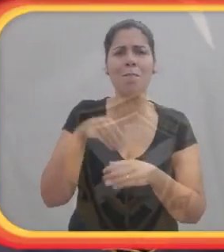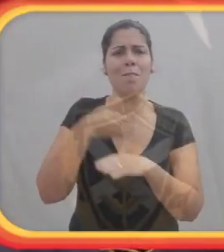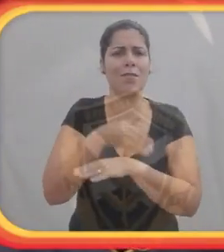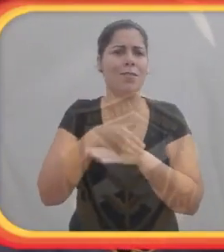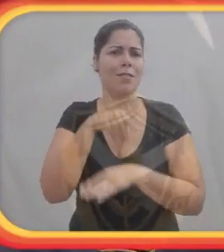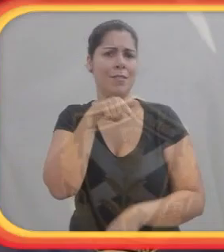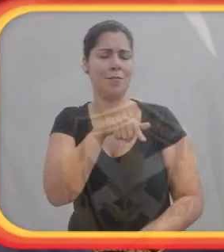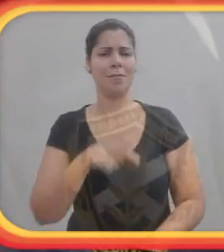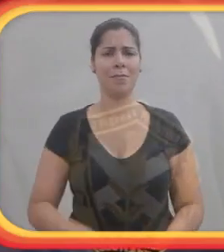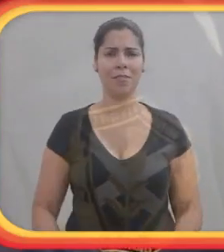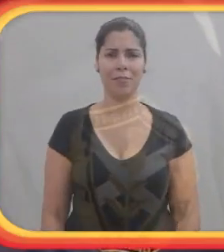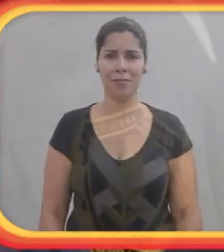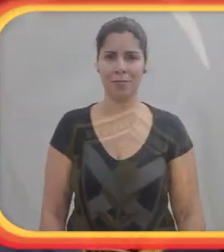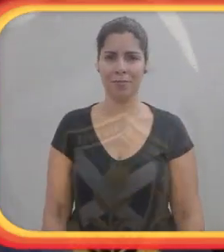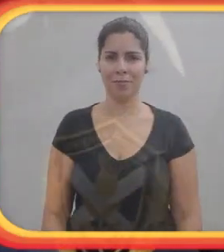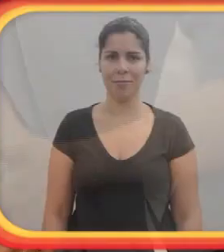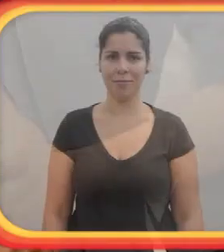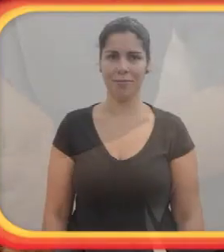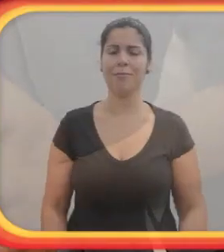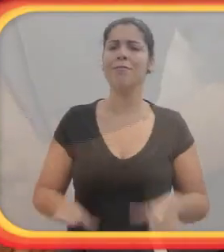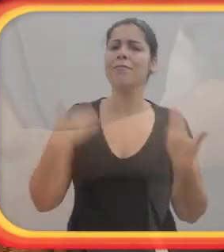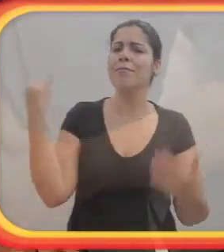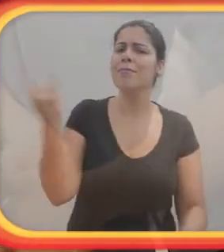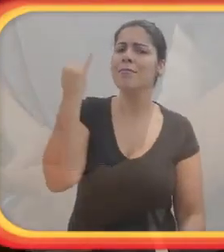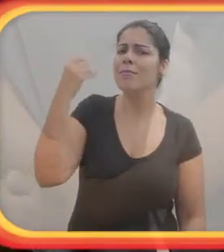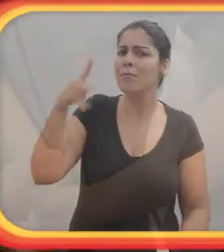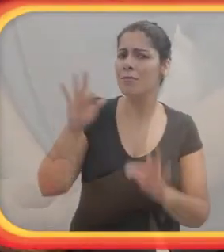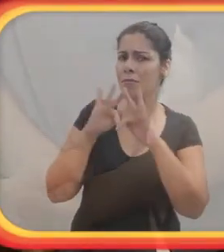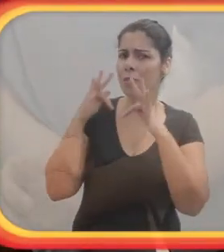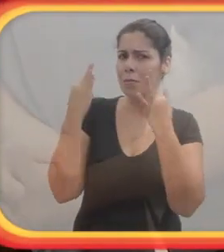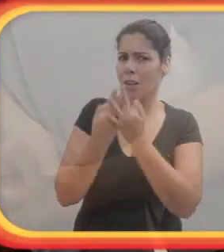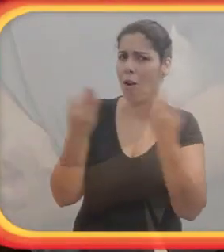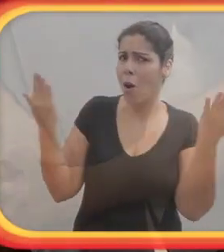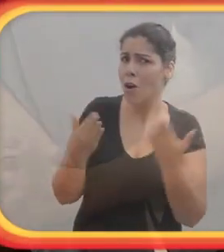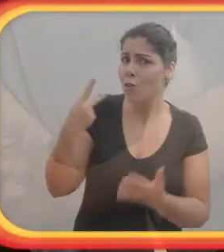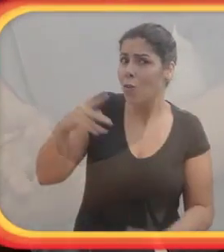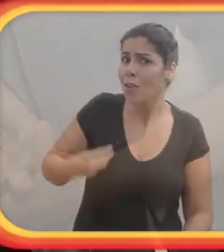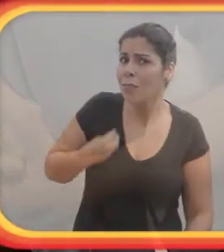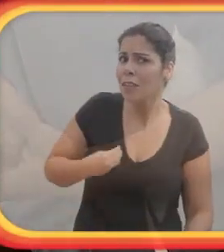vida, sempre foi o taekwondo. Eu dou muito